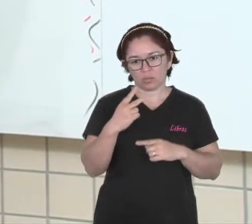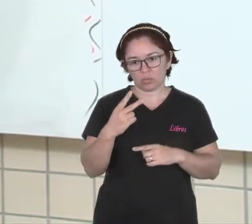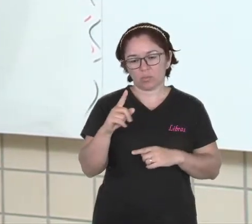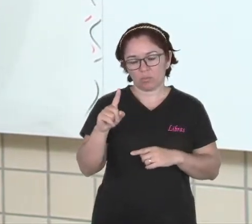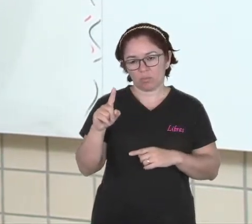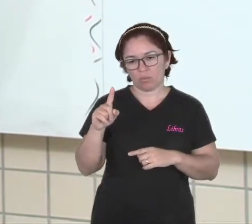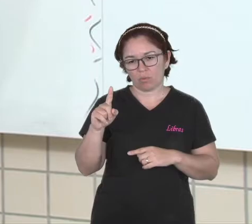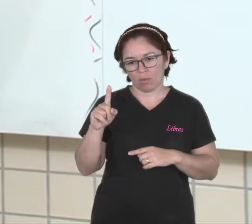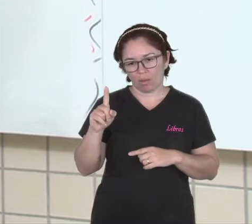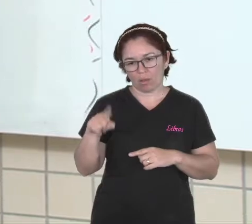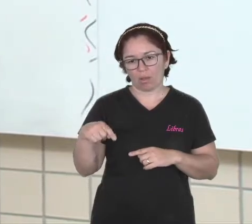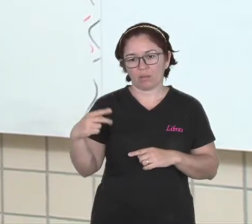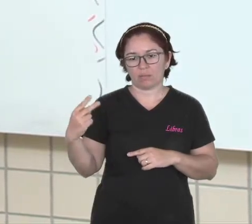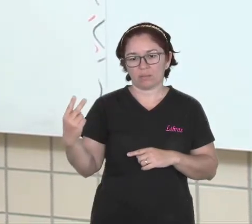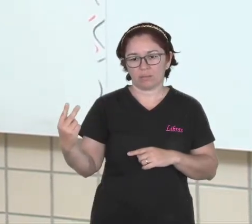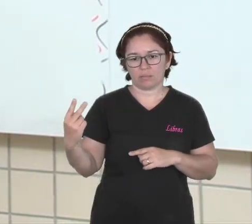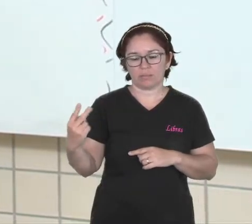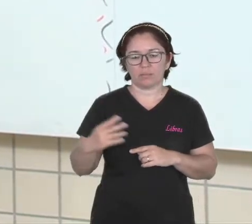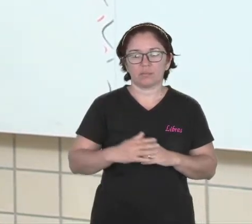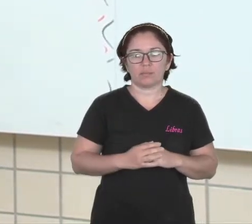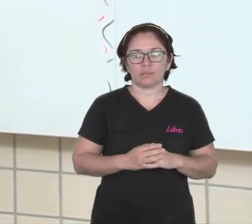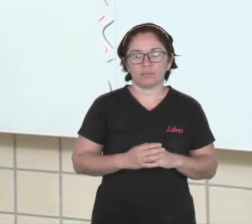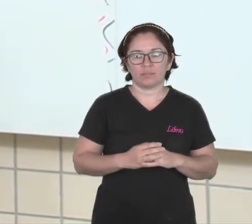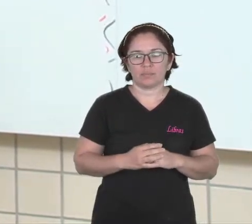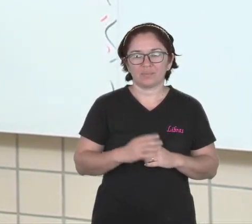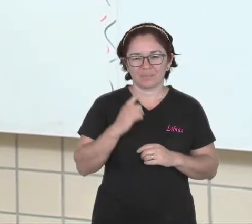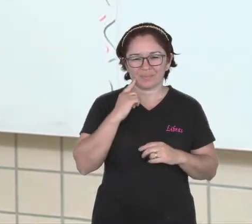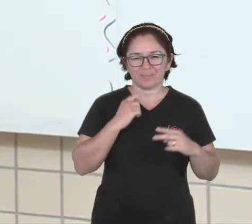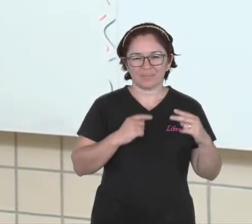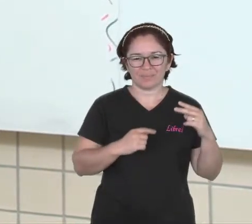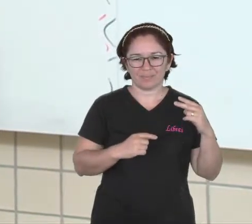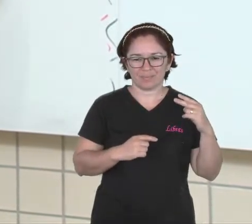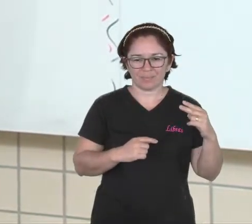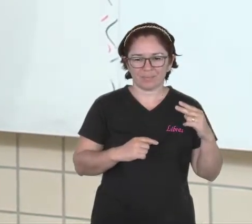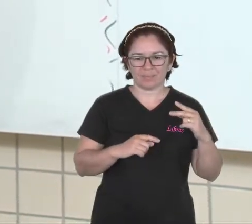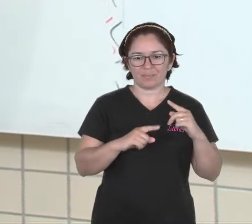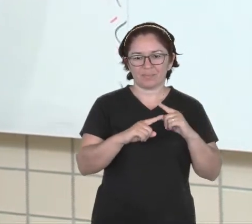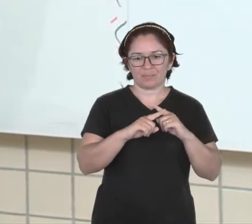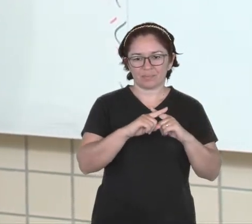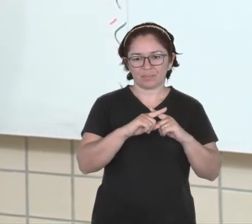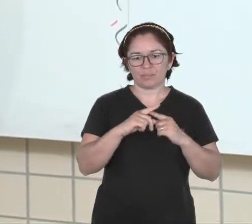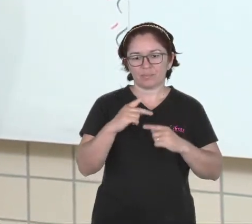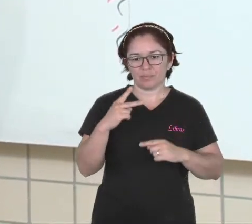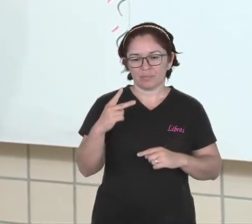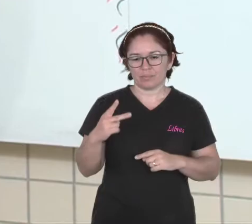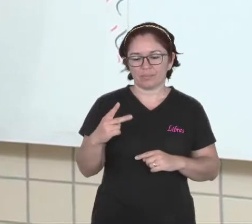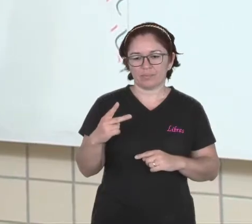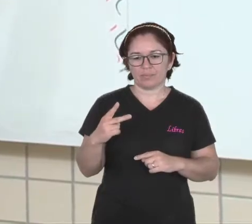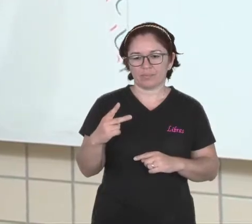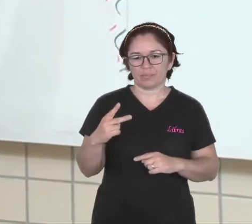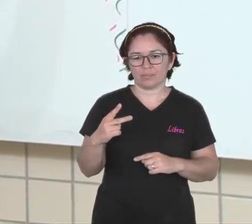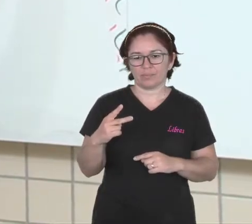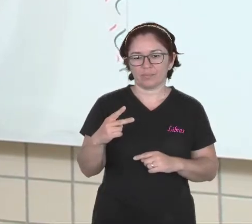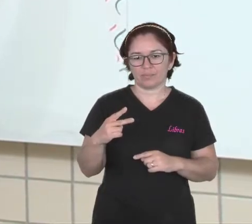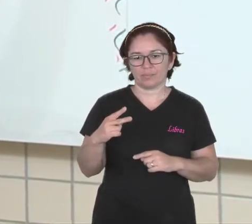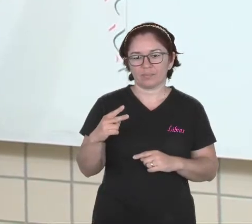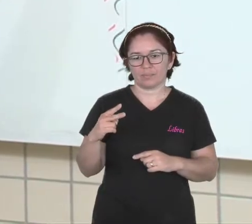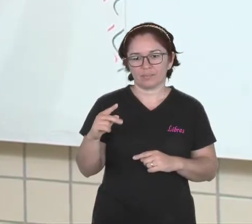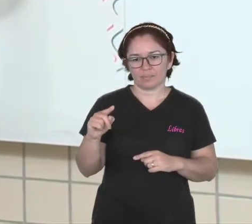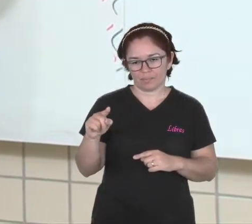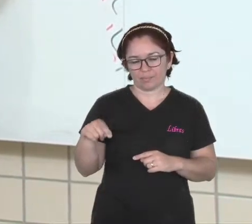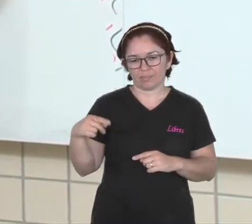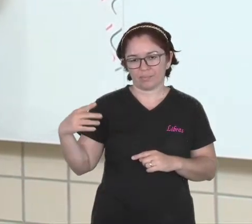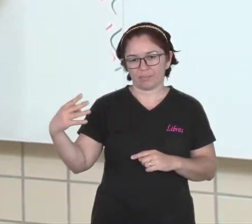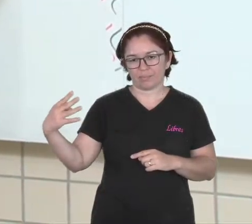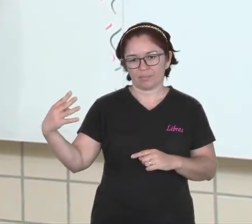1, 2. Terceiro e último elemento, 2. Então, 2 vezes 2 são